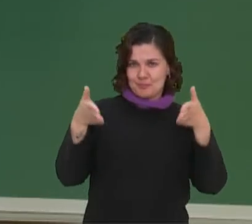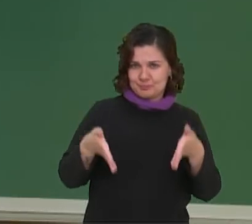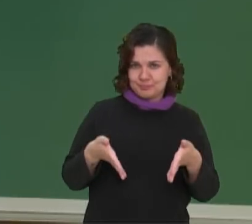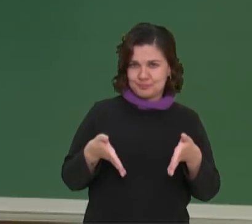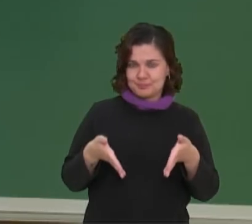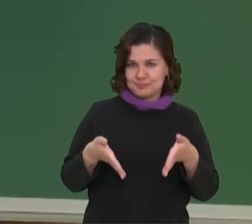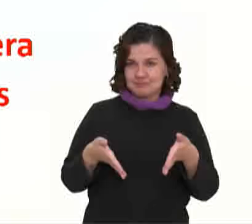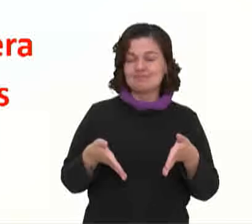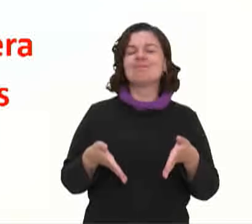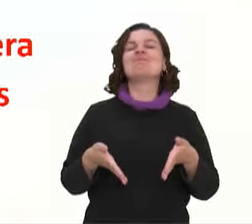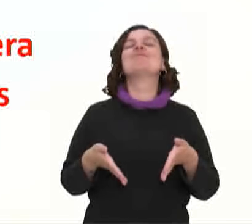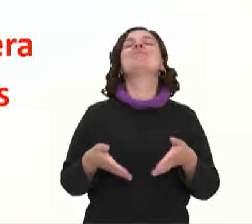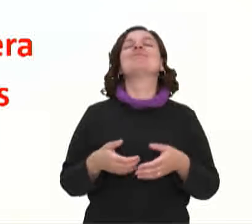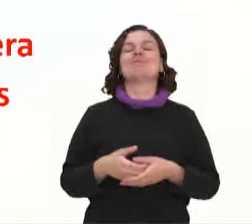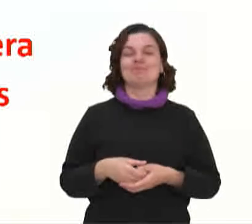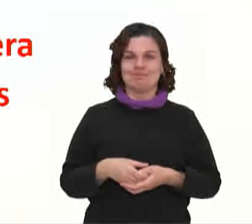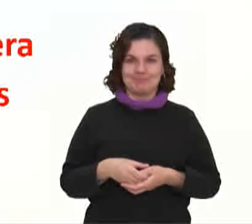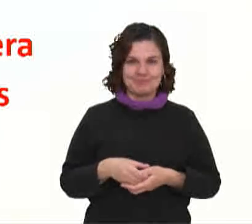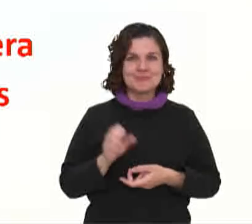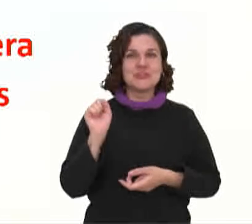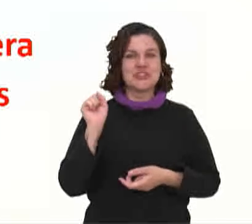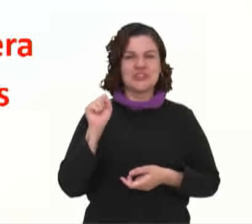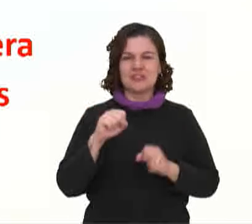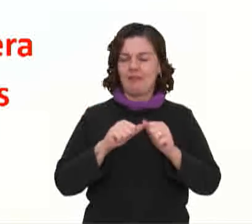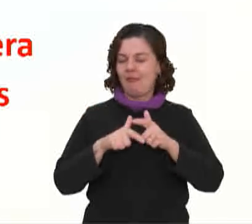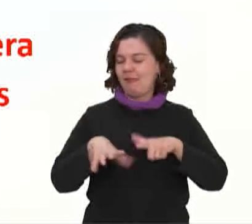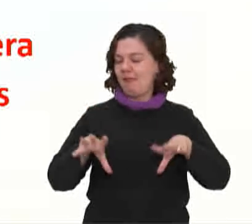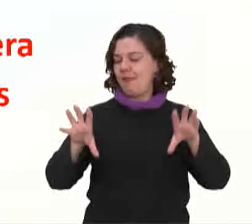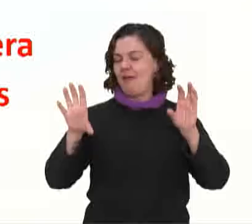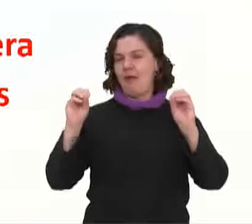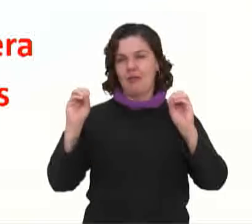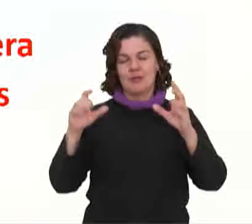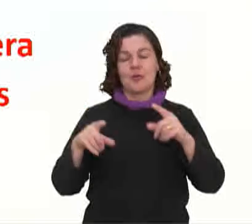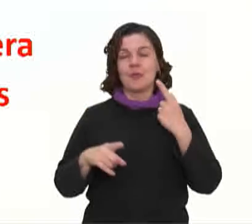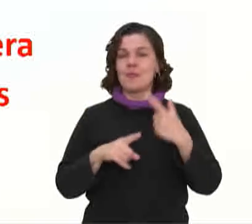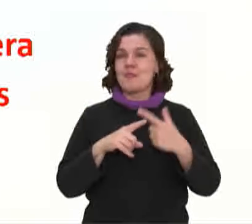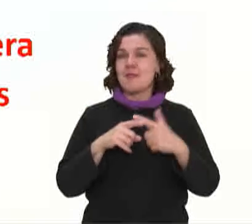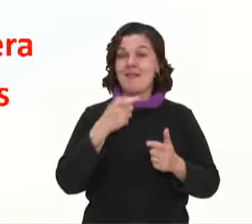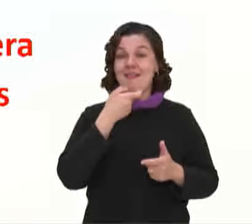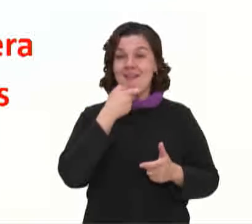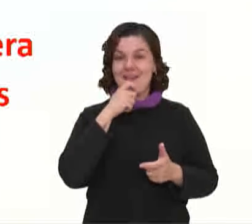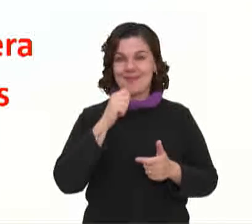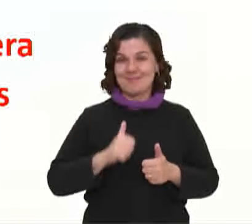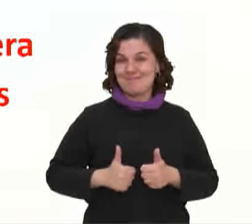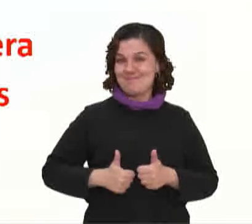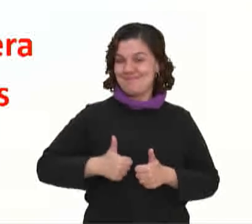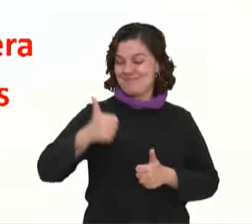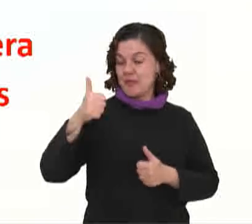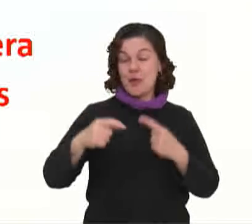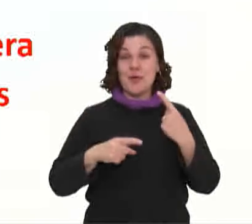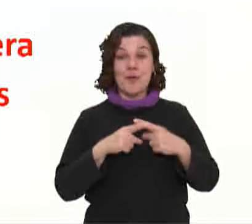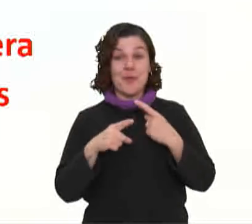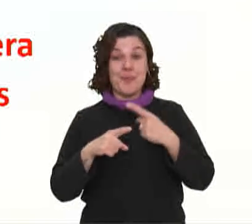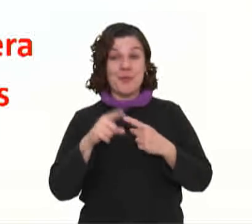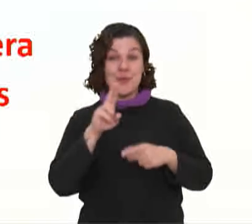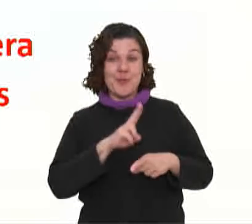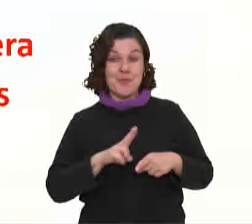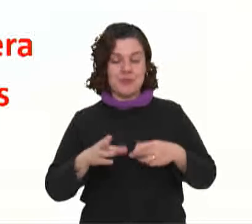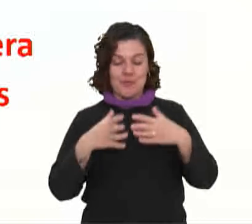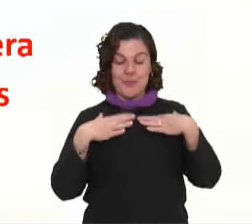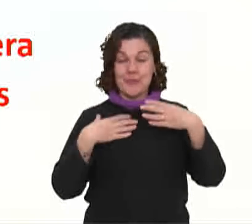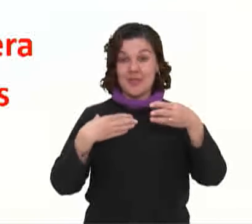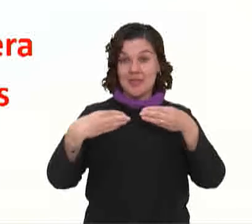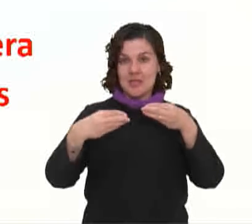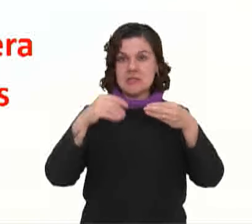acordo? Óbvio que sim! Então, a Inglaterra teve vantagens no acordo, pois os tecidos